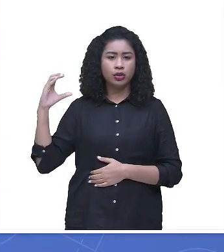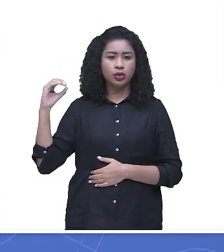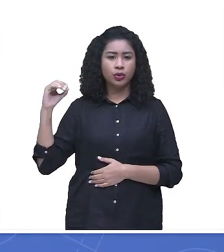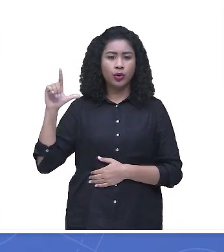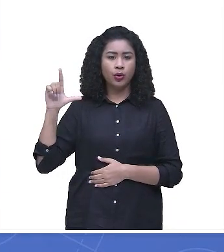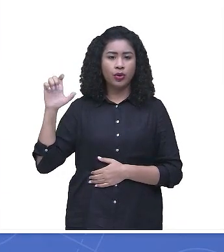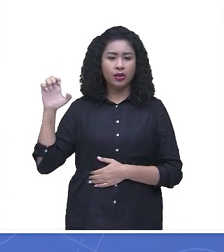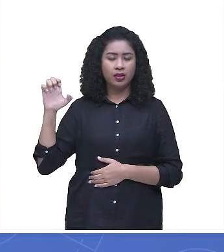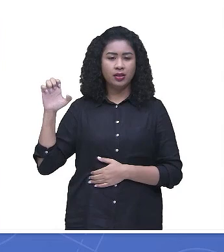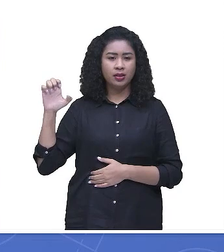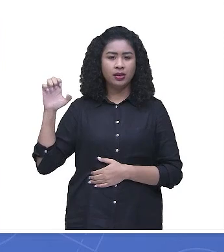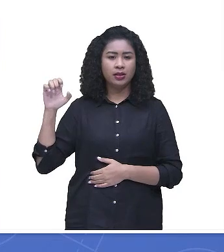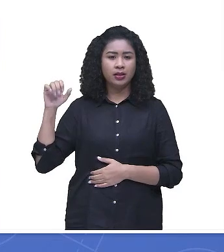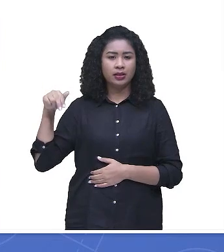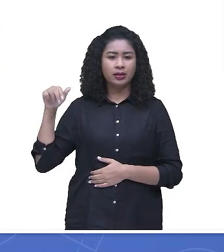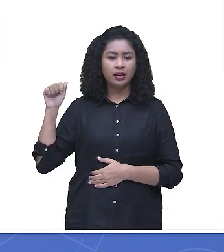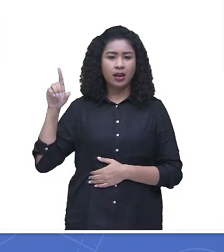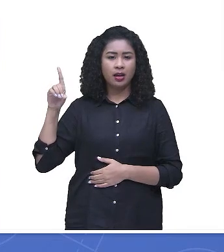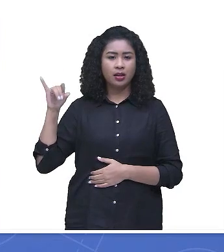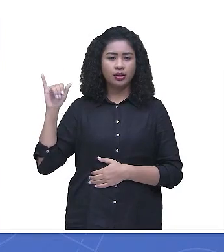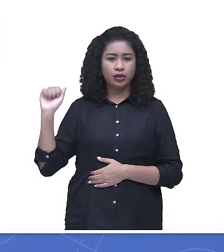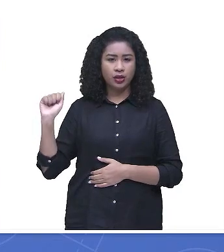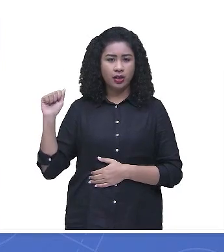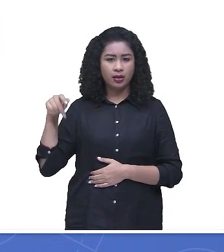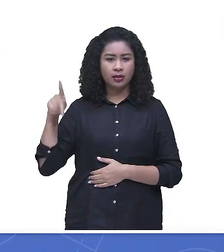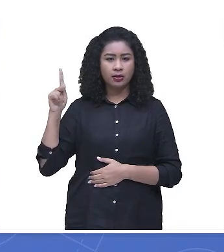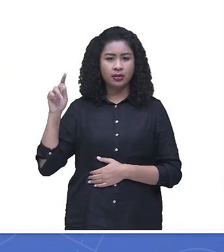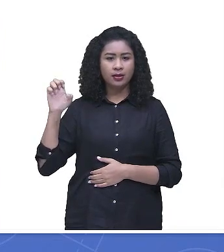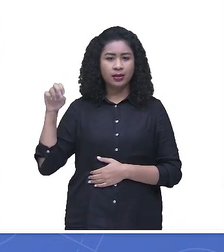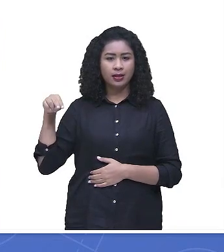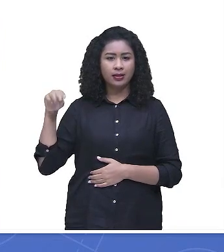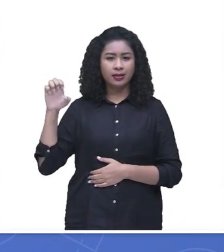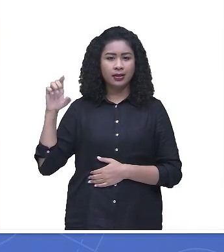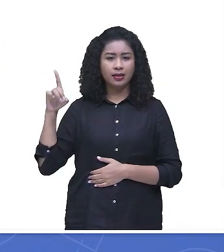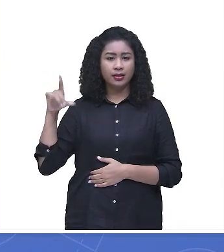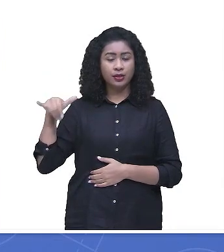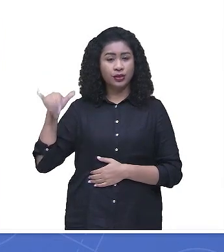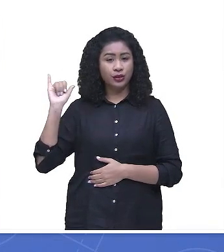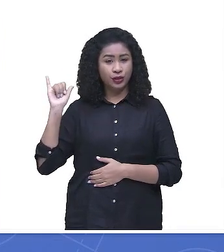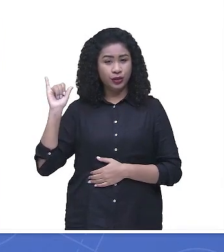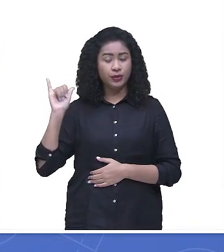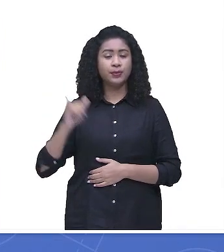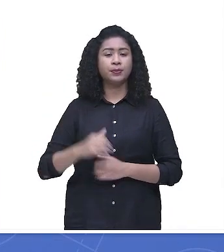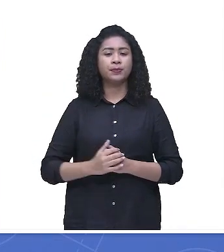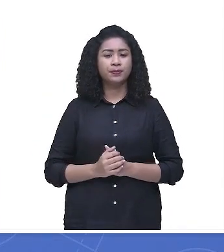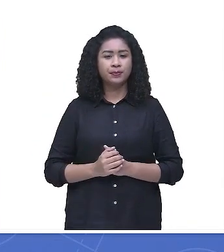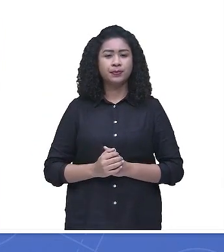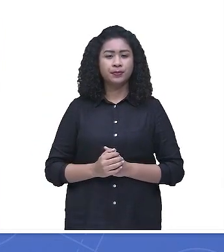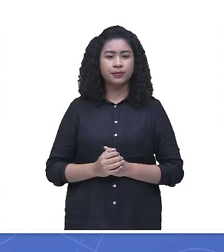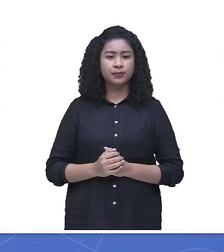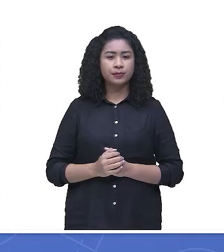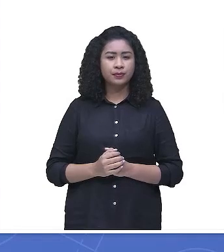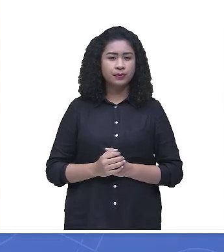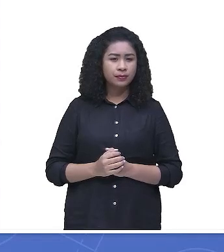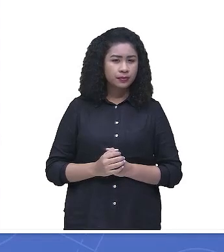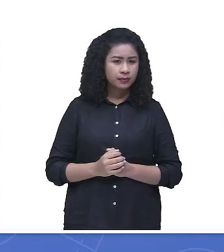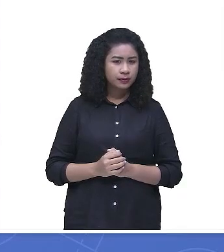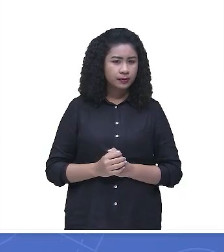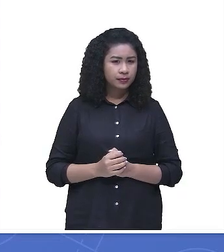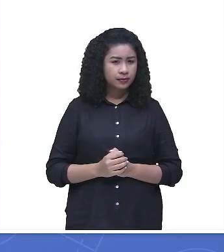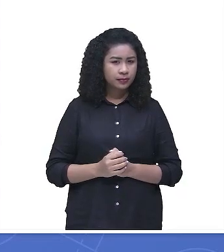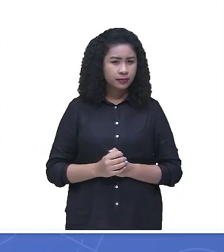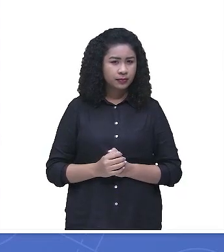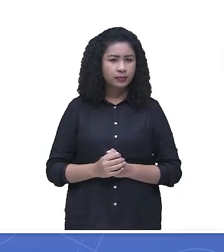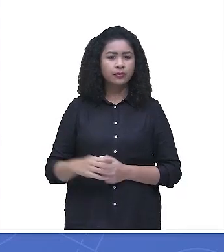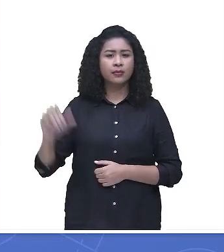Desterro, a Yara, o Kennedy da Escola Coronel Fiuso, em Careiro da Várzea, Escola Estadual Senador Carreira das